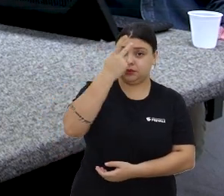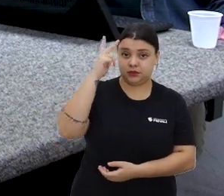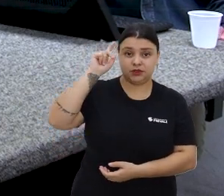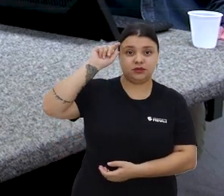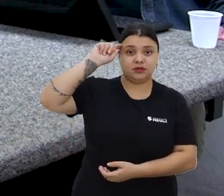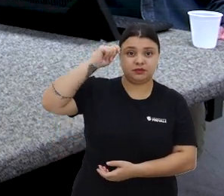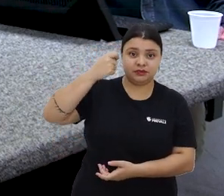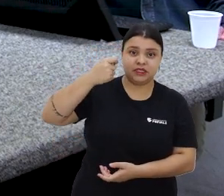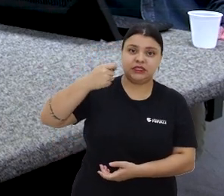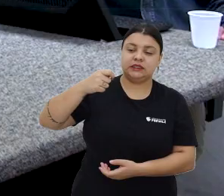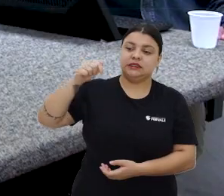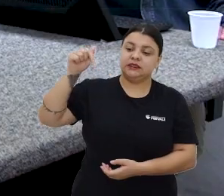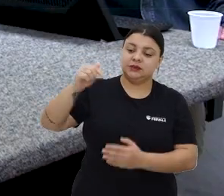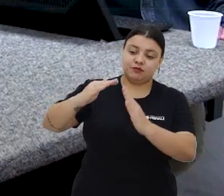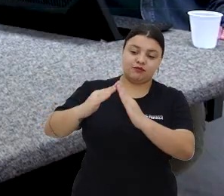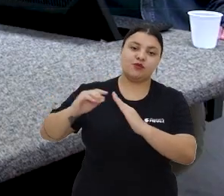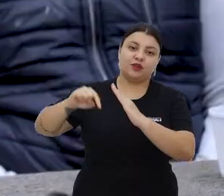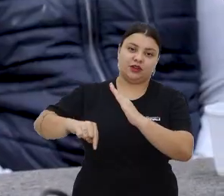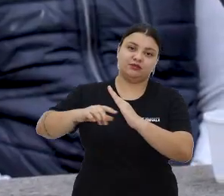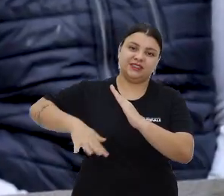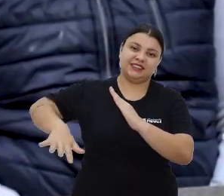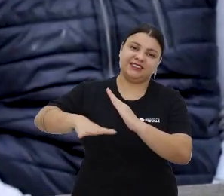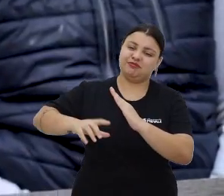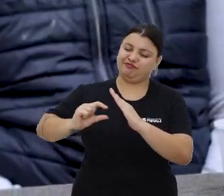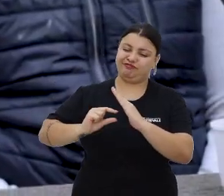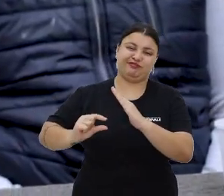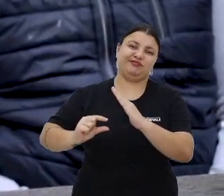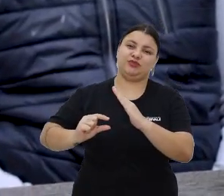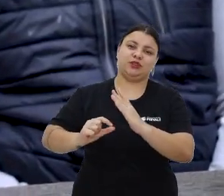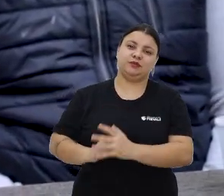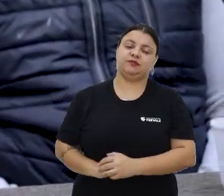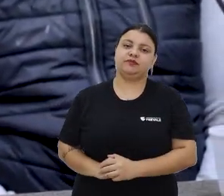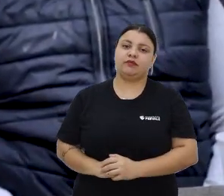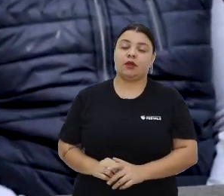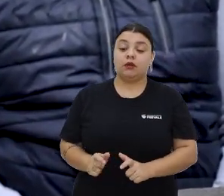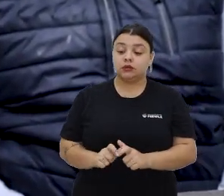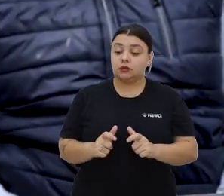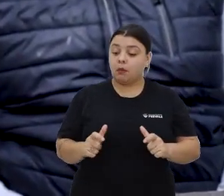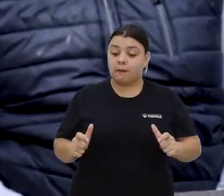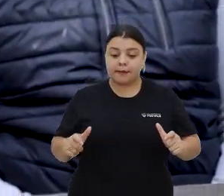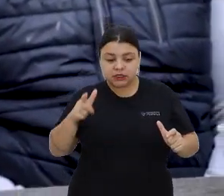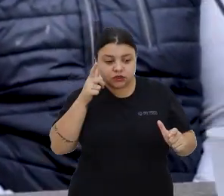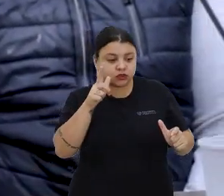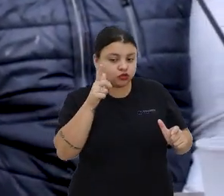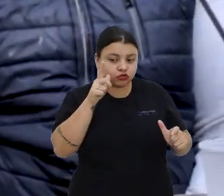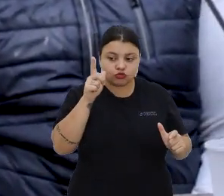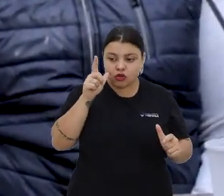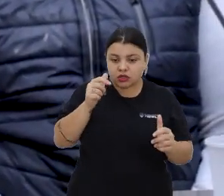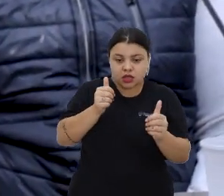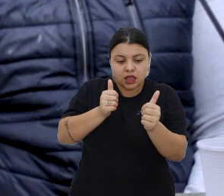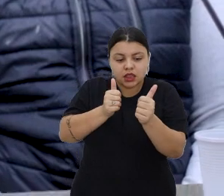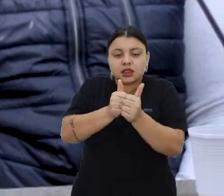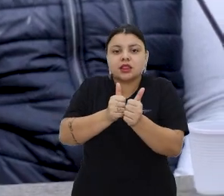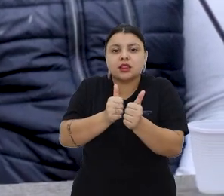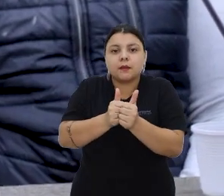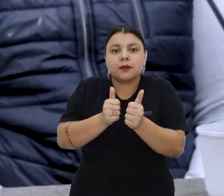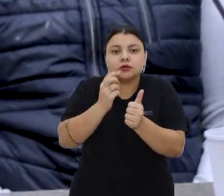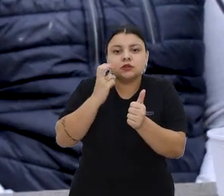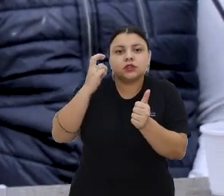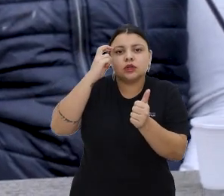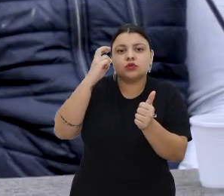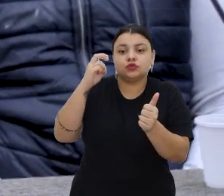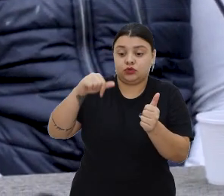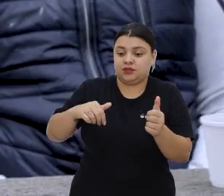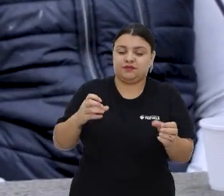que residimos aqui, nesse Vale Germânico. Então, o quanto mais a gente consegue estar próximos. E esse encontro aqui do